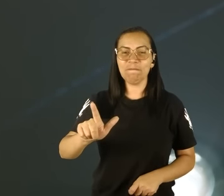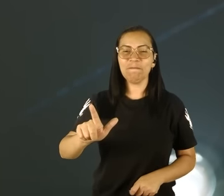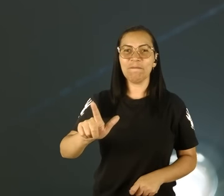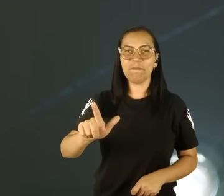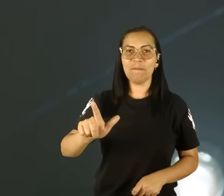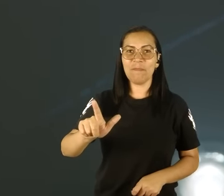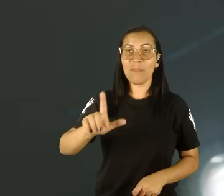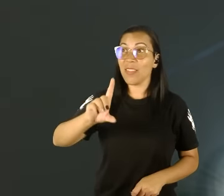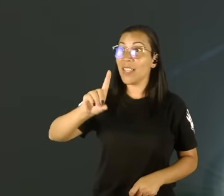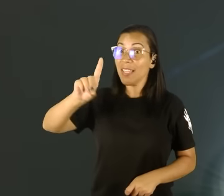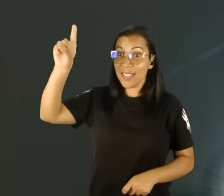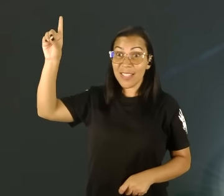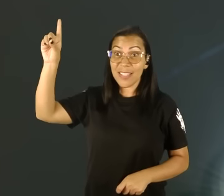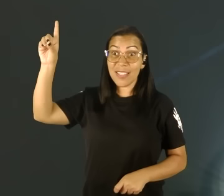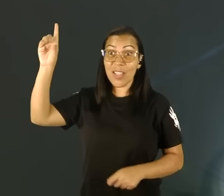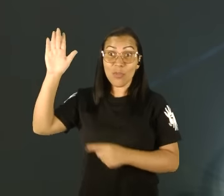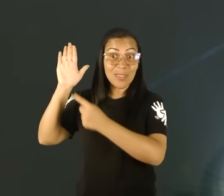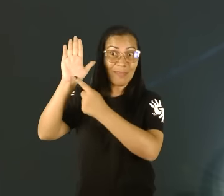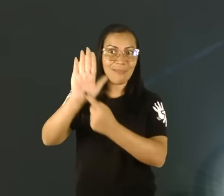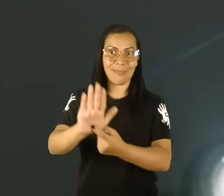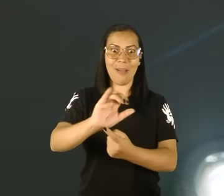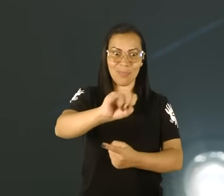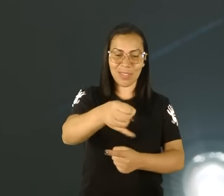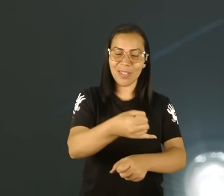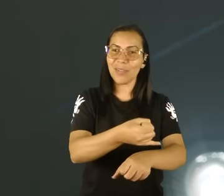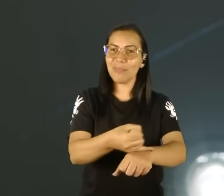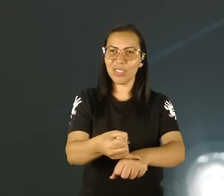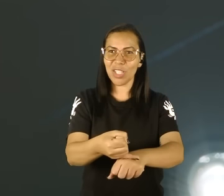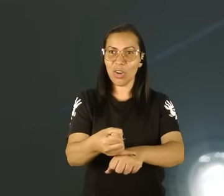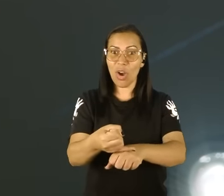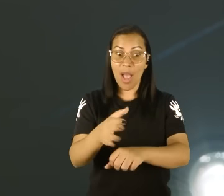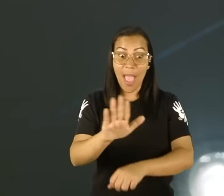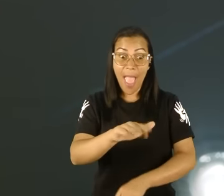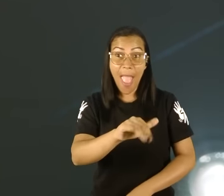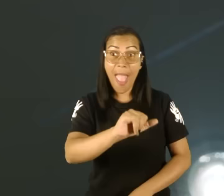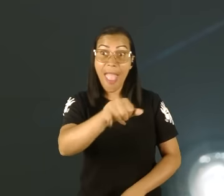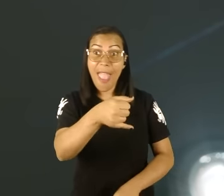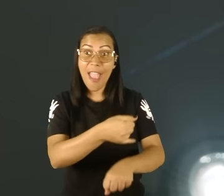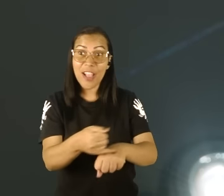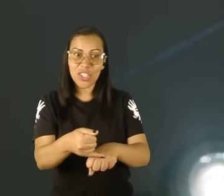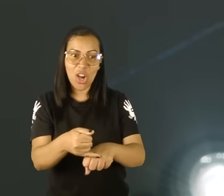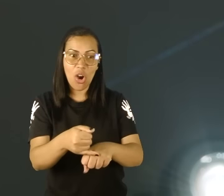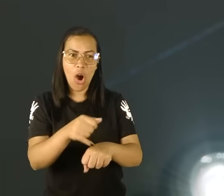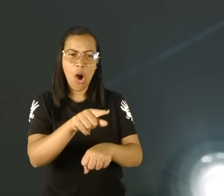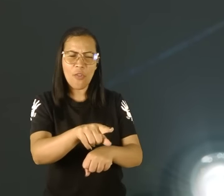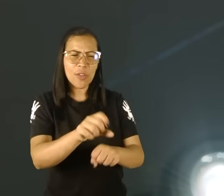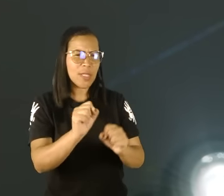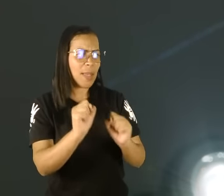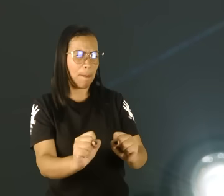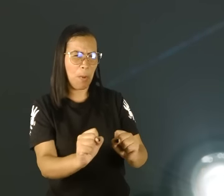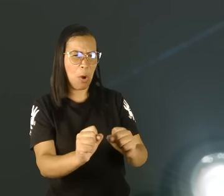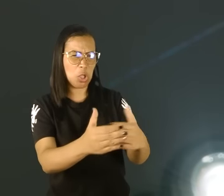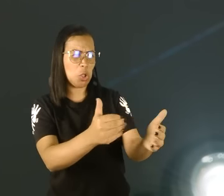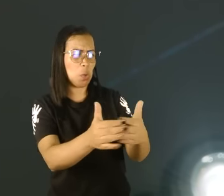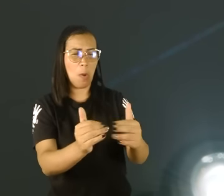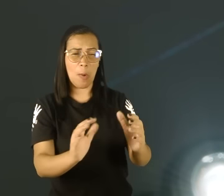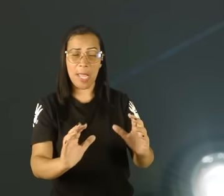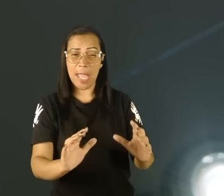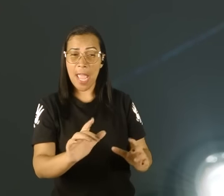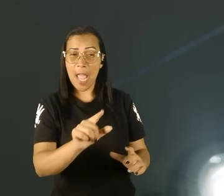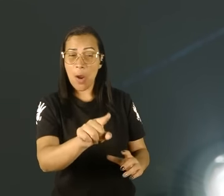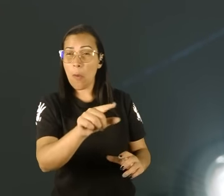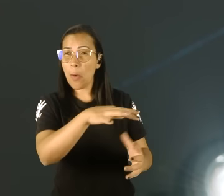isso que Deus estava mostrando para ele. Aqui embaixo você pode fazer o que quer, mas quando você olha para cima, eu tenho que estar no topo. E